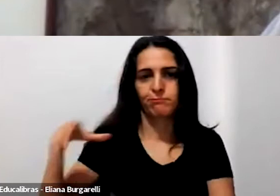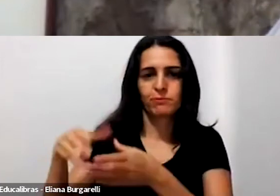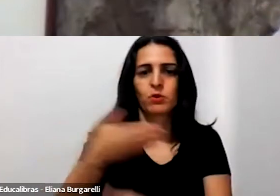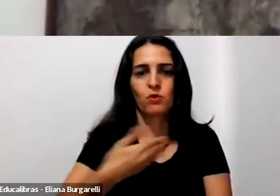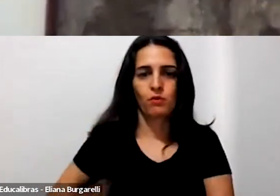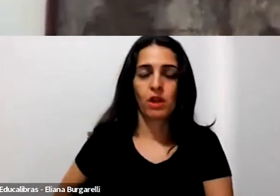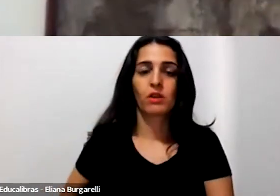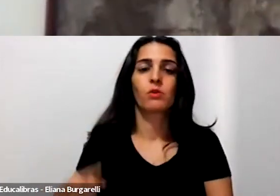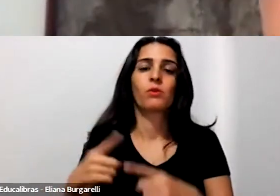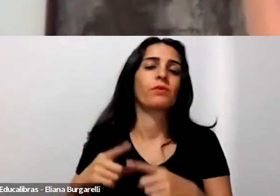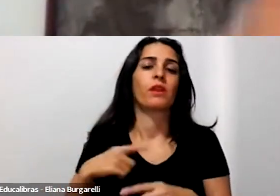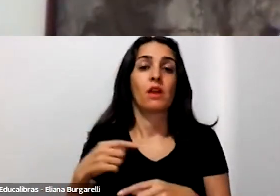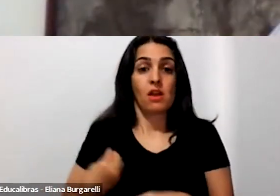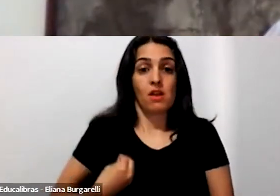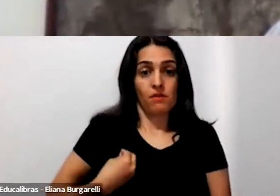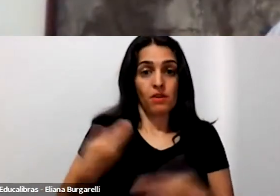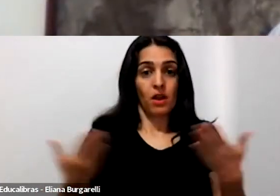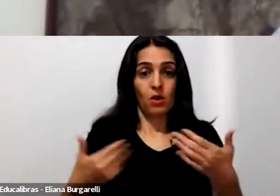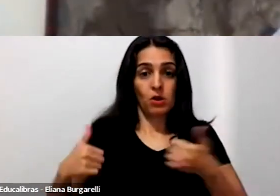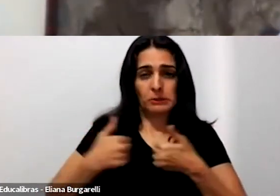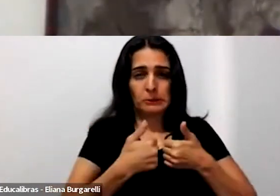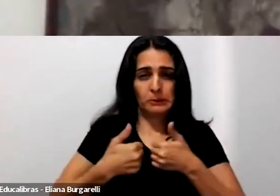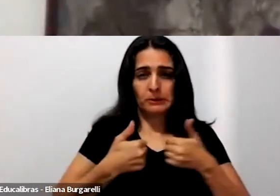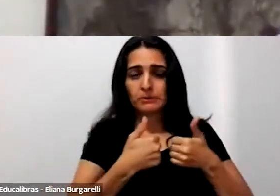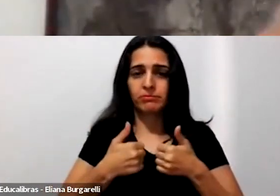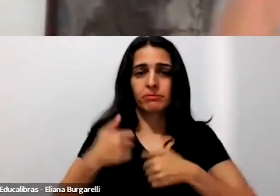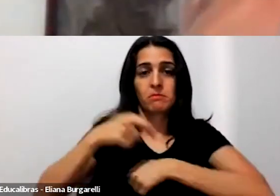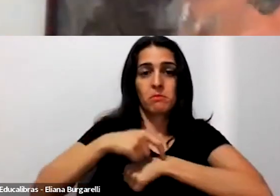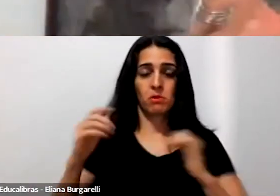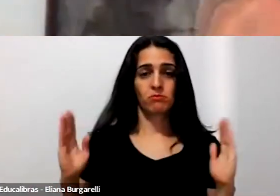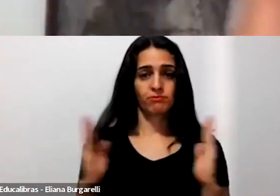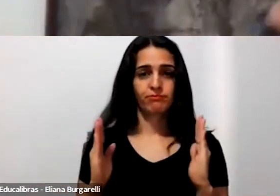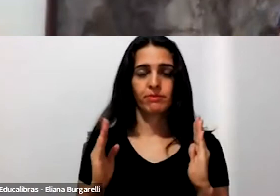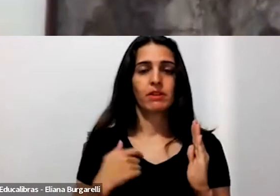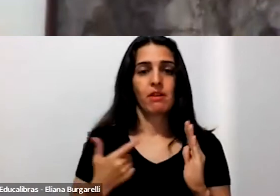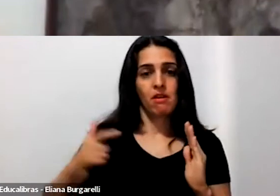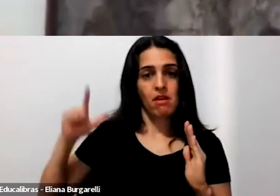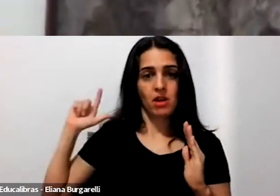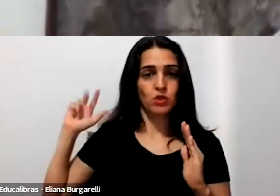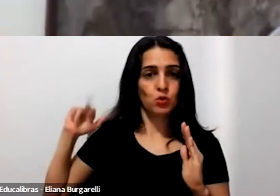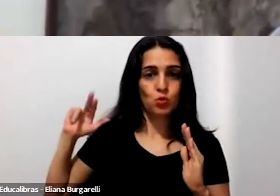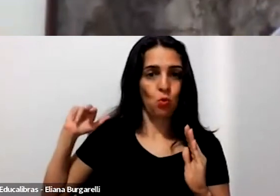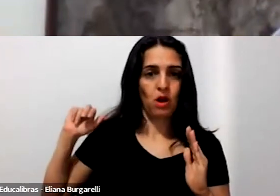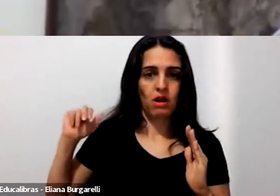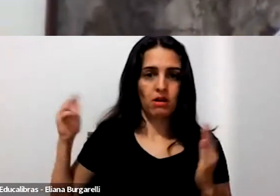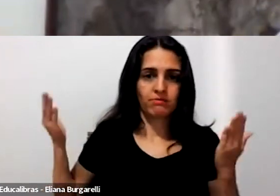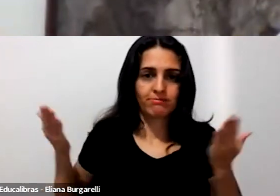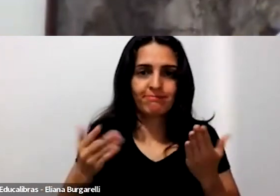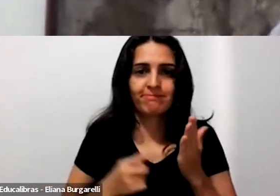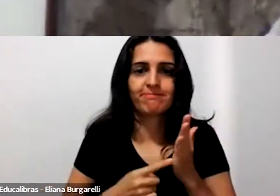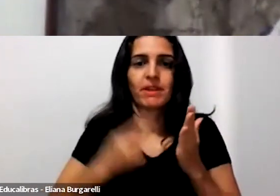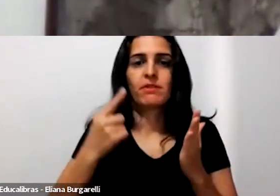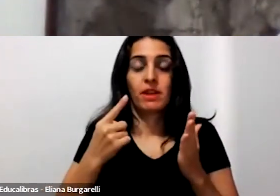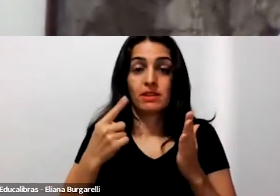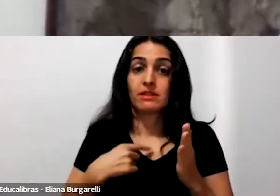prazo. Nós estamos vivendo tensões de curto prazo, de uma maneira sem precedentes, tá? E de uma maneira que não só ameaça a democracia,